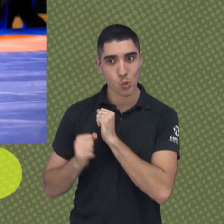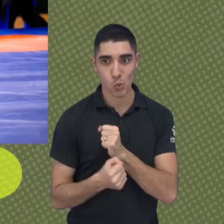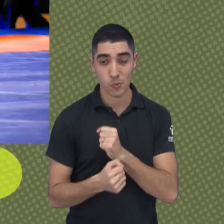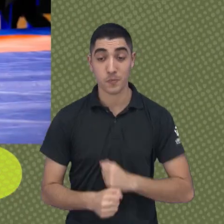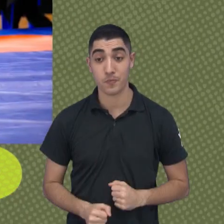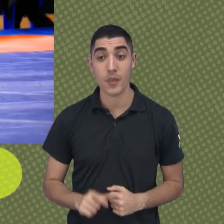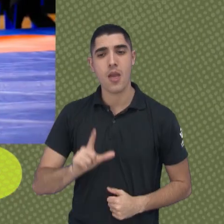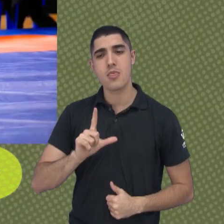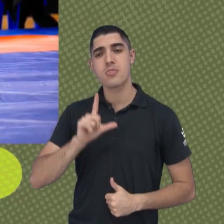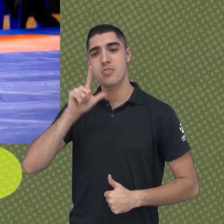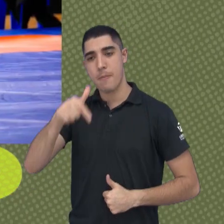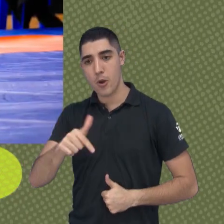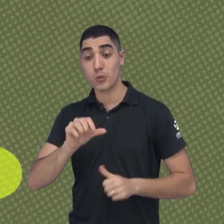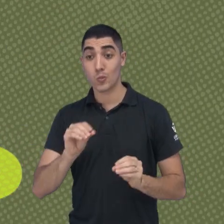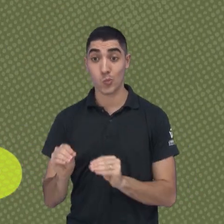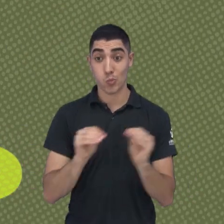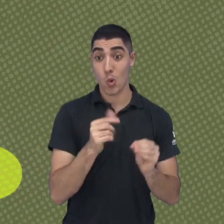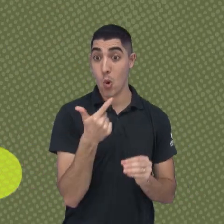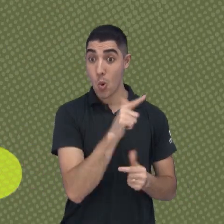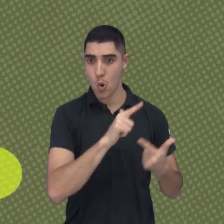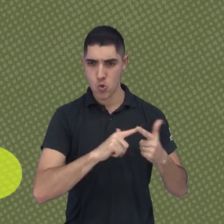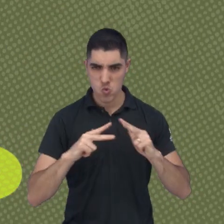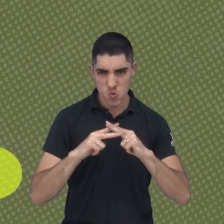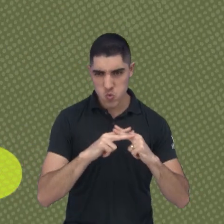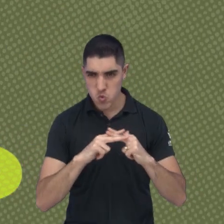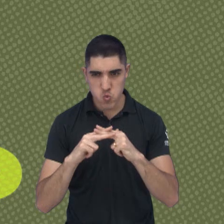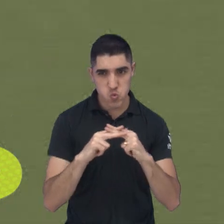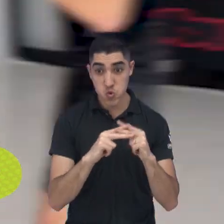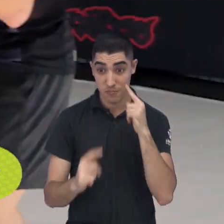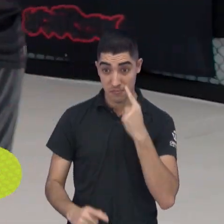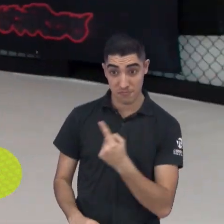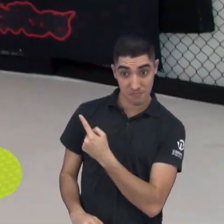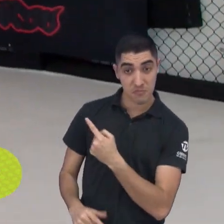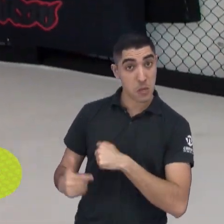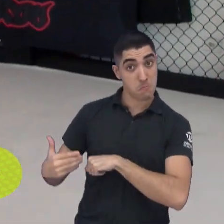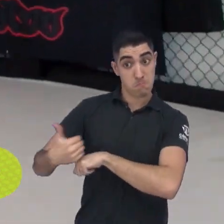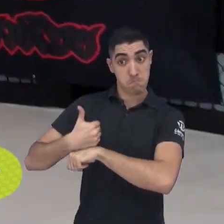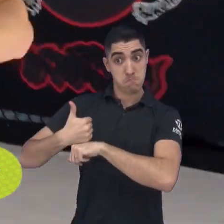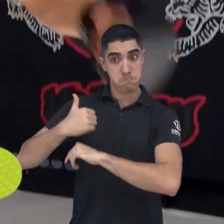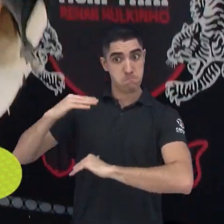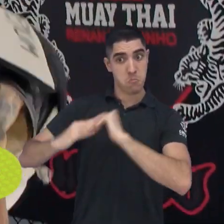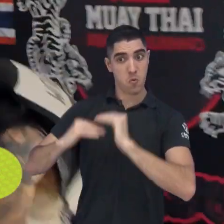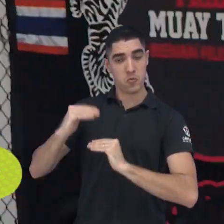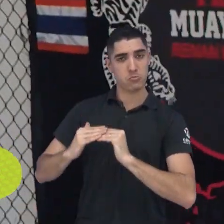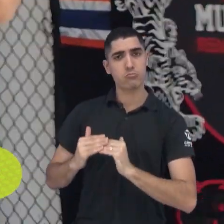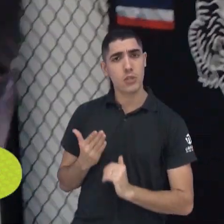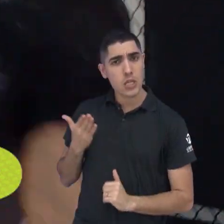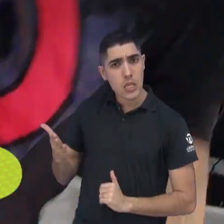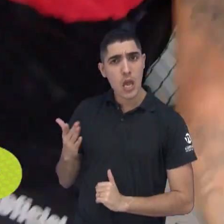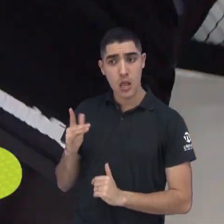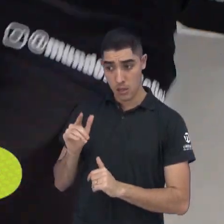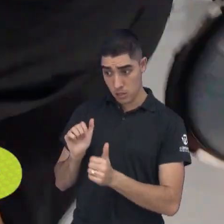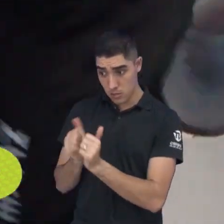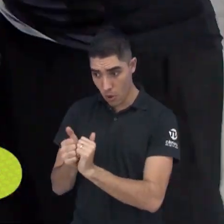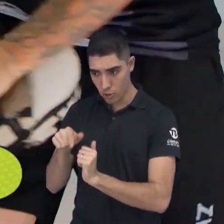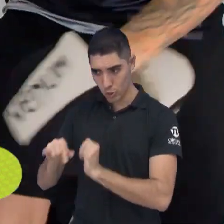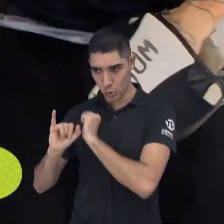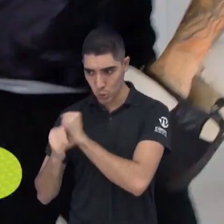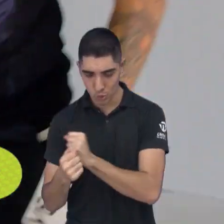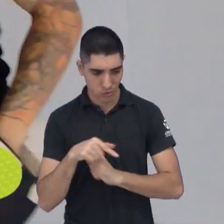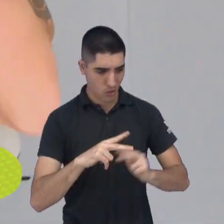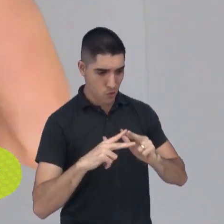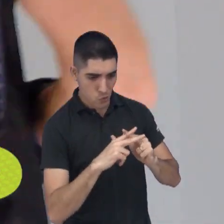E depois foi para o wrestling, onde se profissionalizou. Esportes que desenvolveram a parte técnica